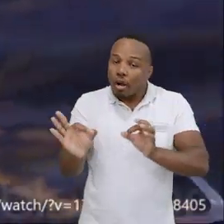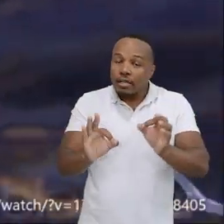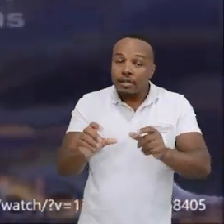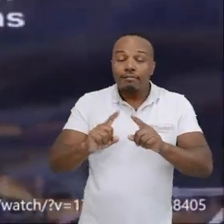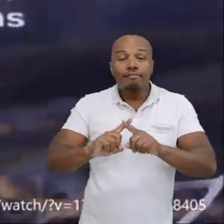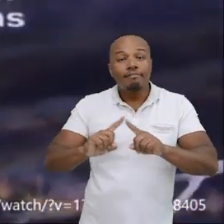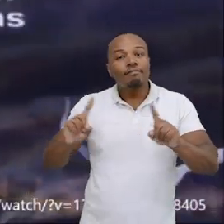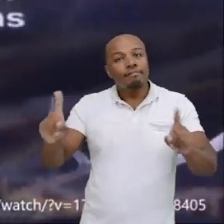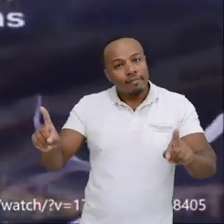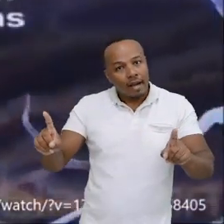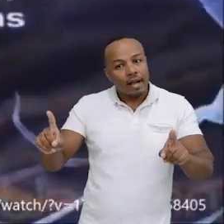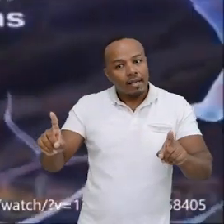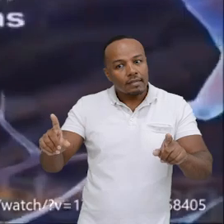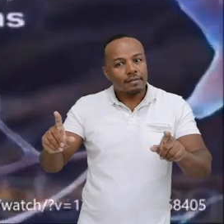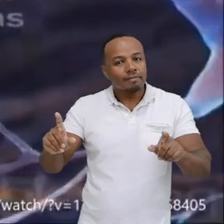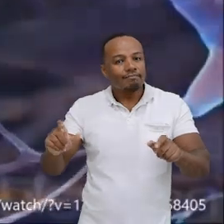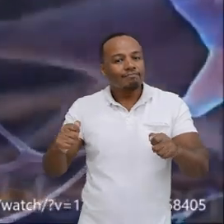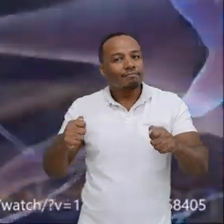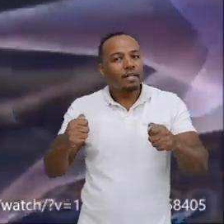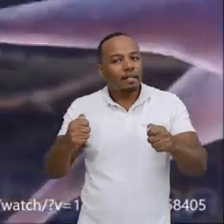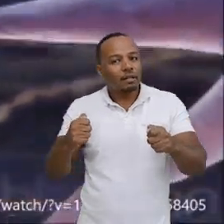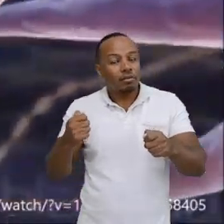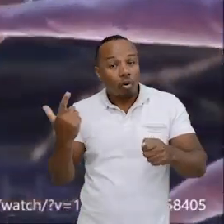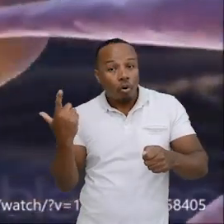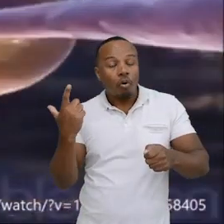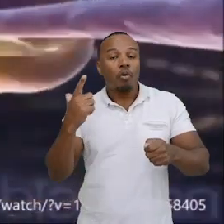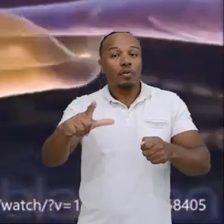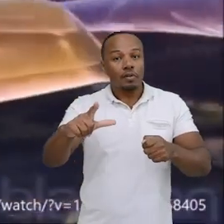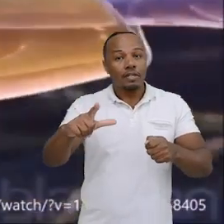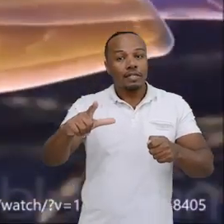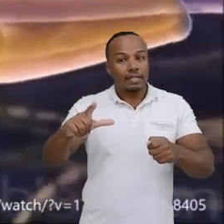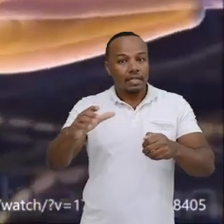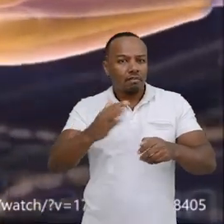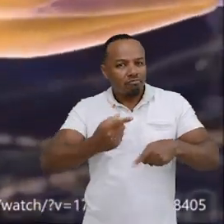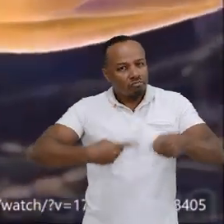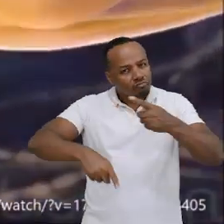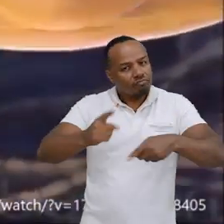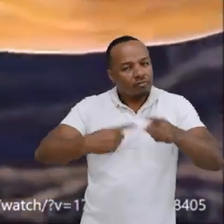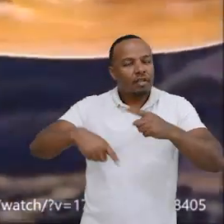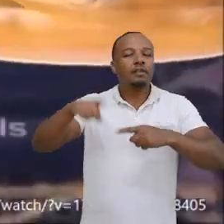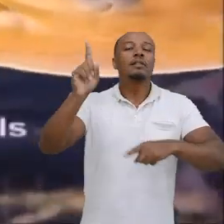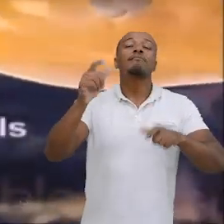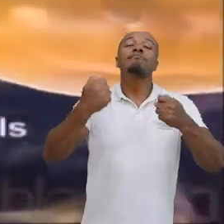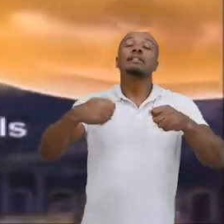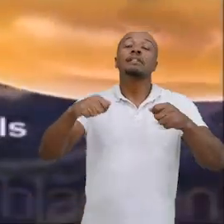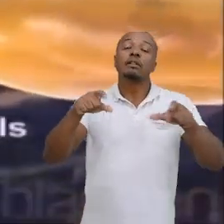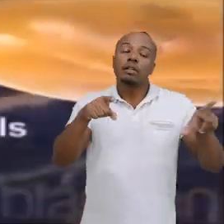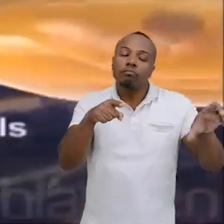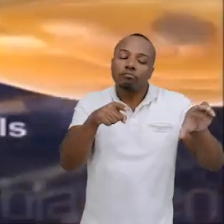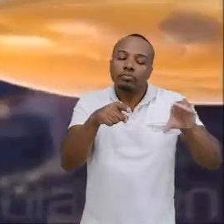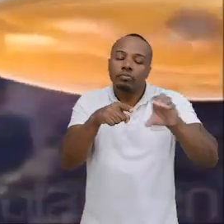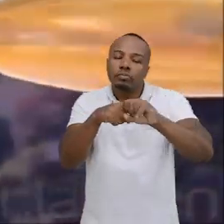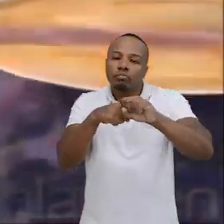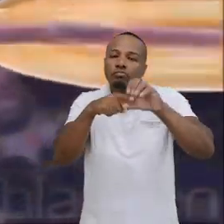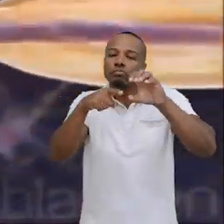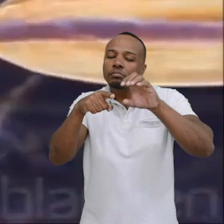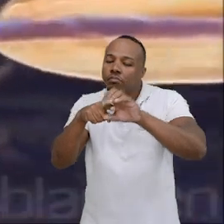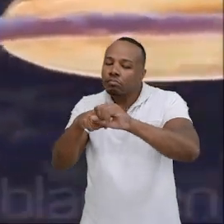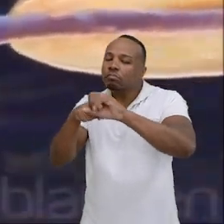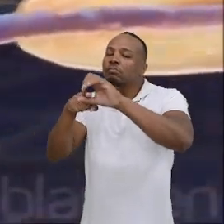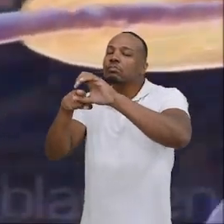já começam a fazer seus prolongamentos. Porém, para que sejam mais eficientes, eles precisam